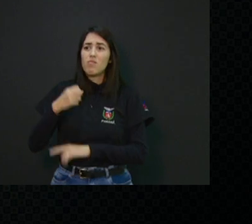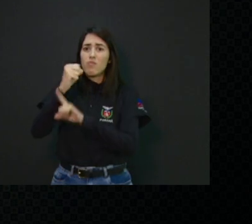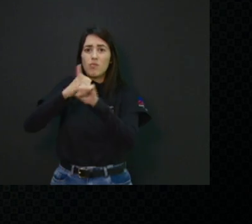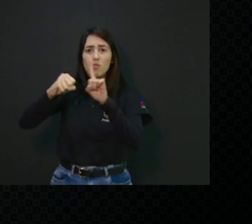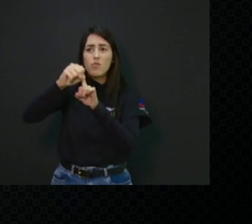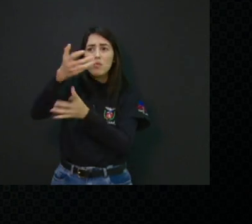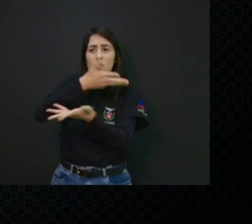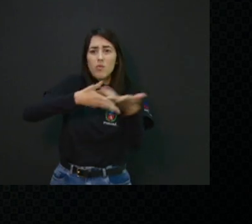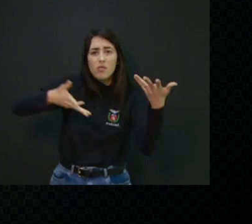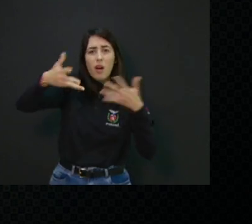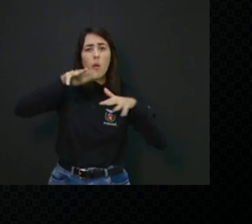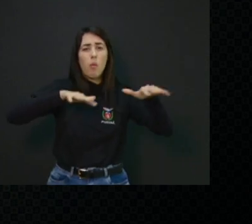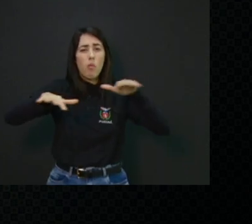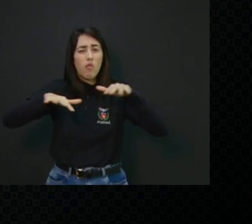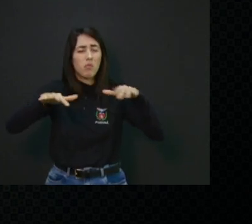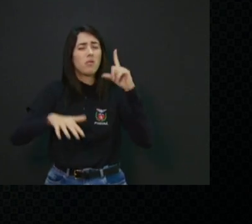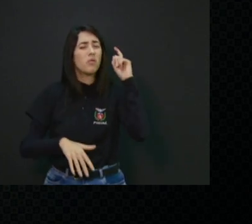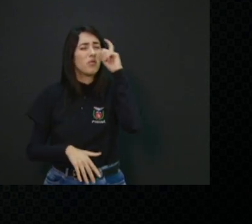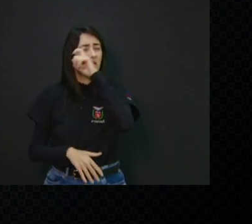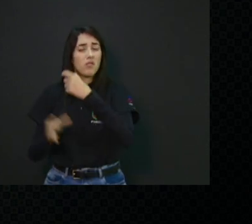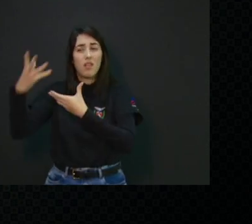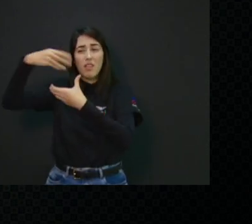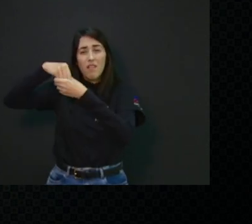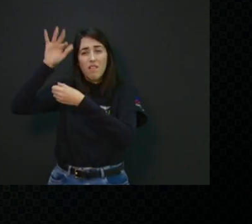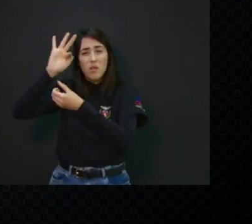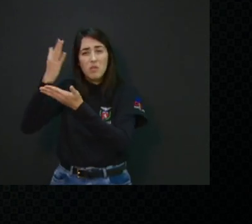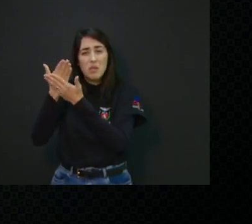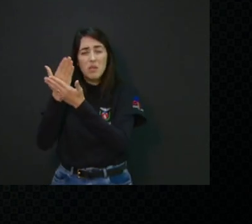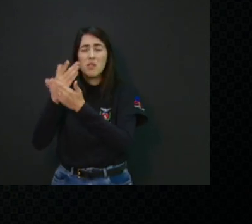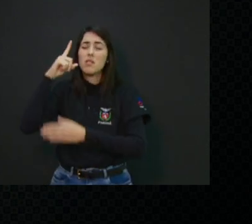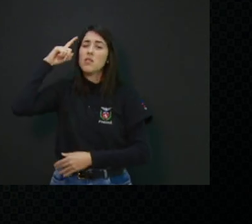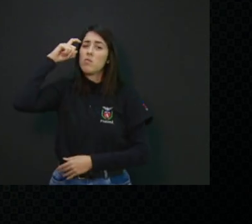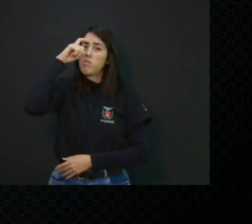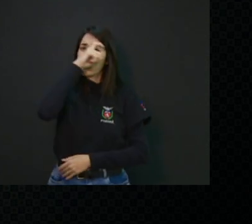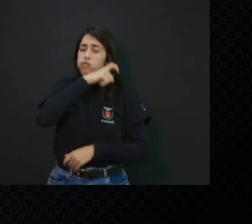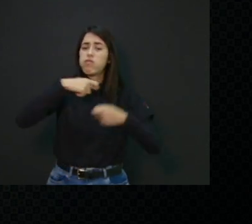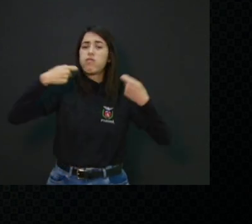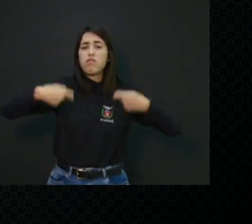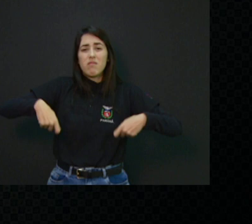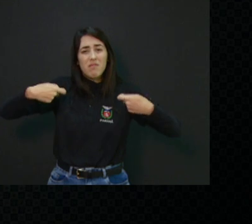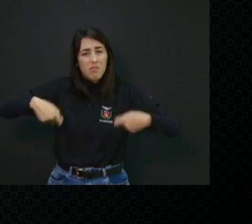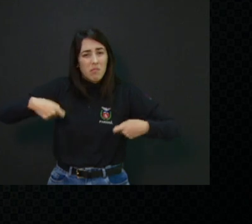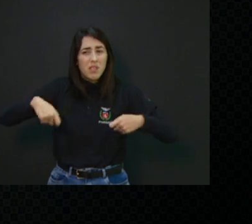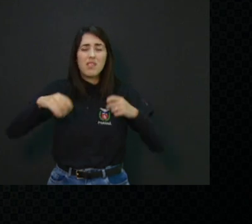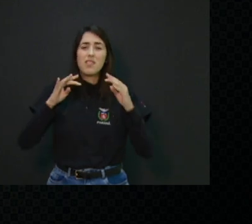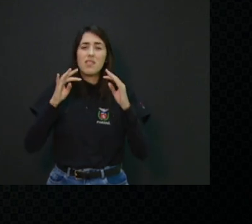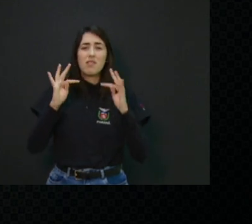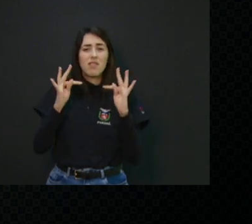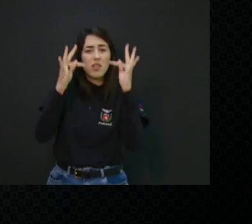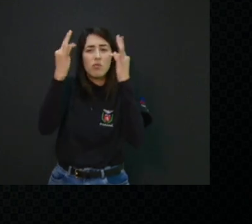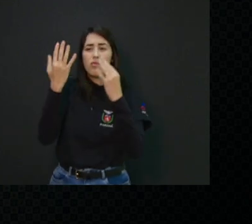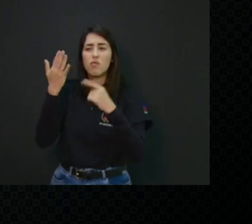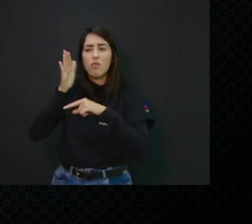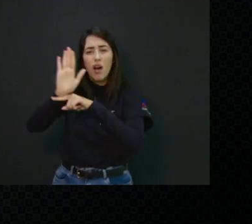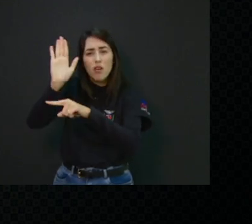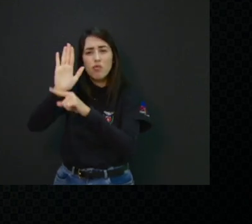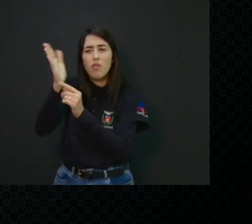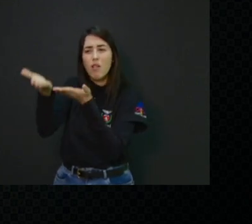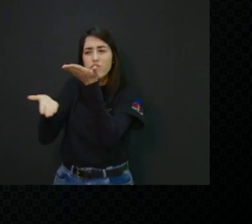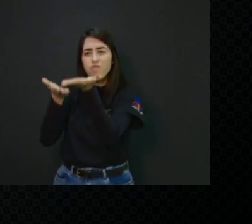na mobilidade dele, acadêmica, em que ele precisa de recursos como a tecnologia assistiva, precisa de